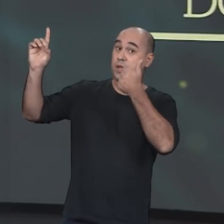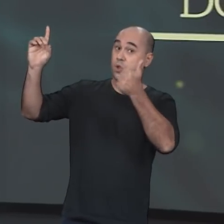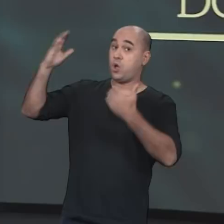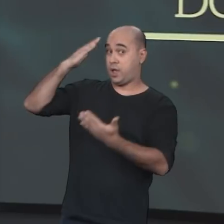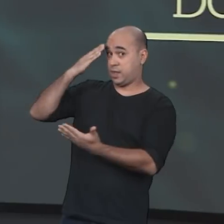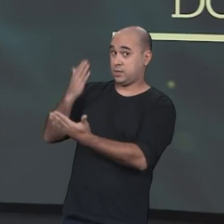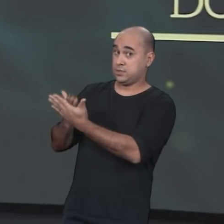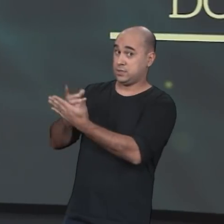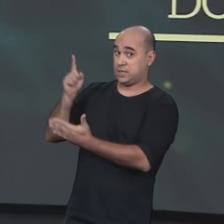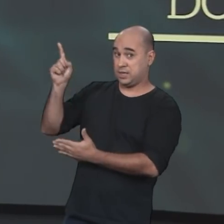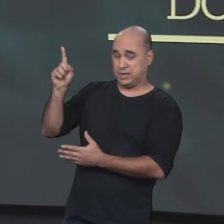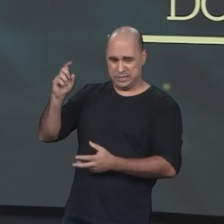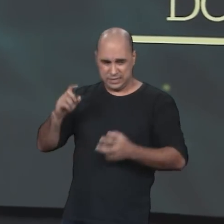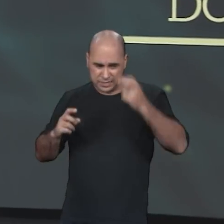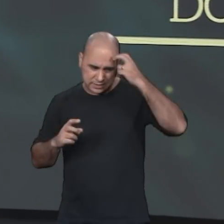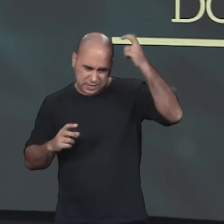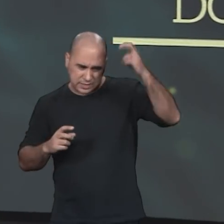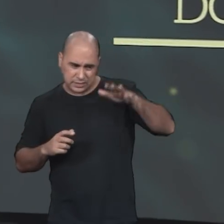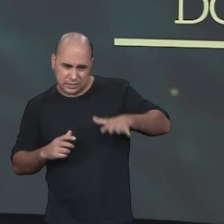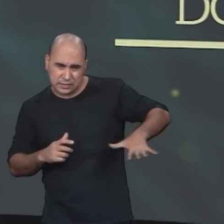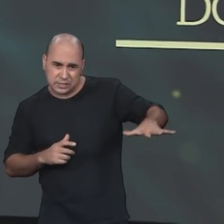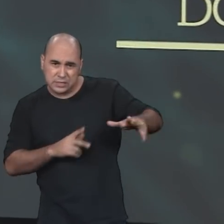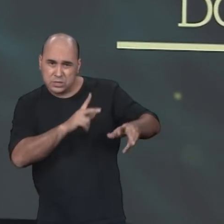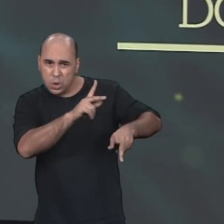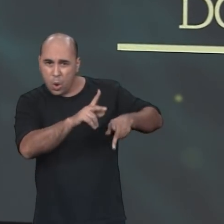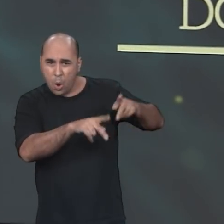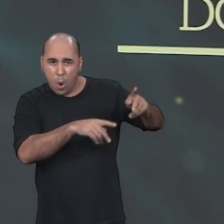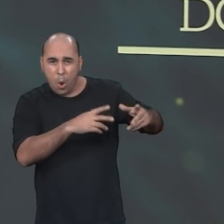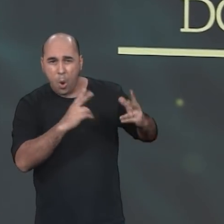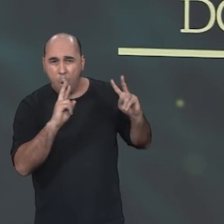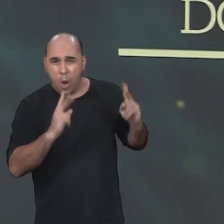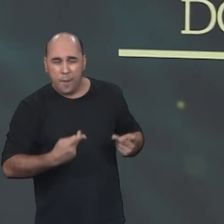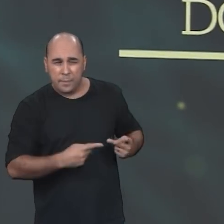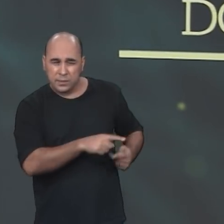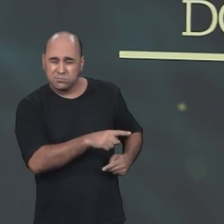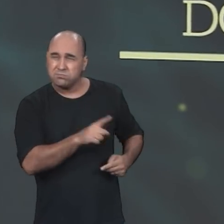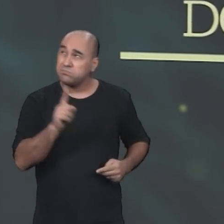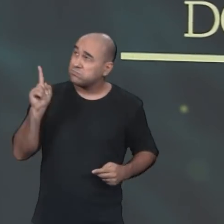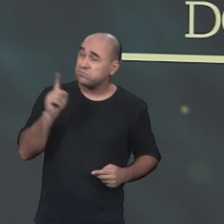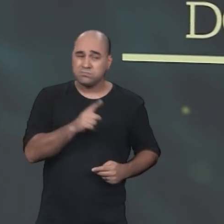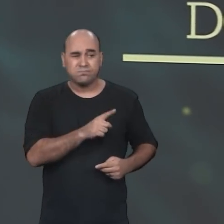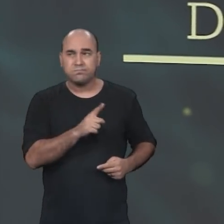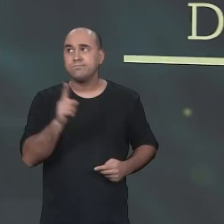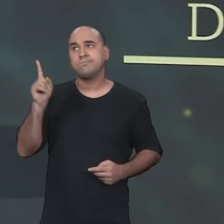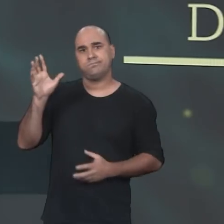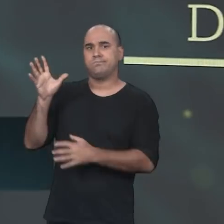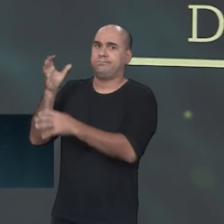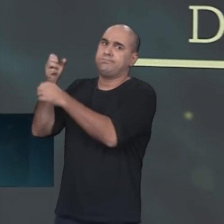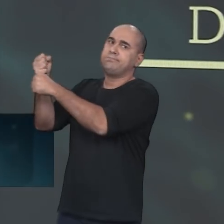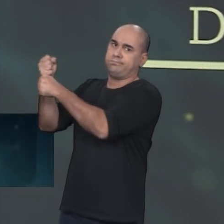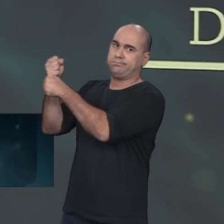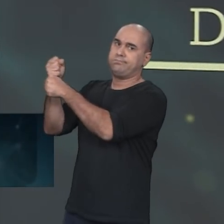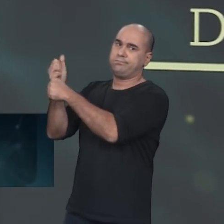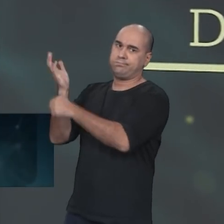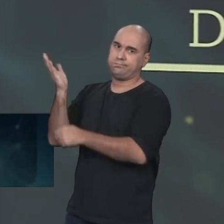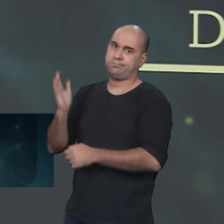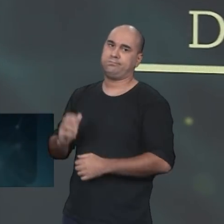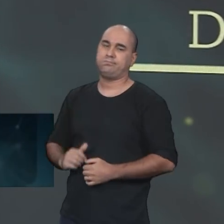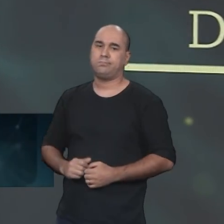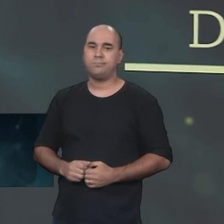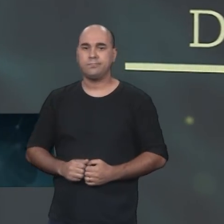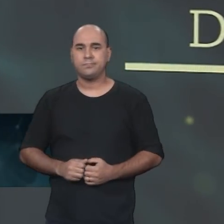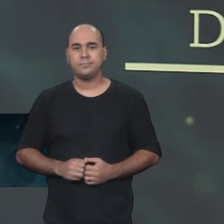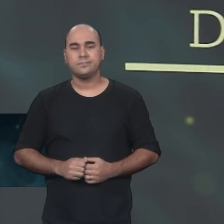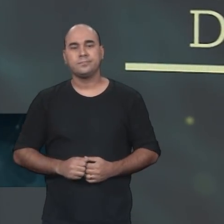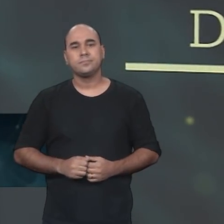homens. Antes da oração, quero apenas convidar você que após esse programa, eu estarei no